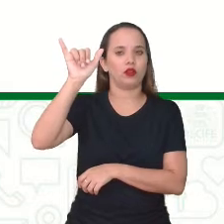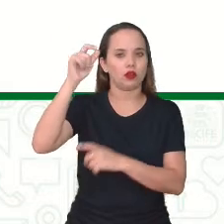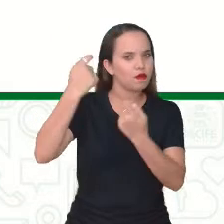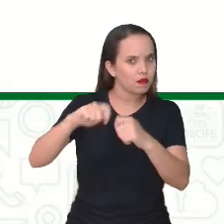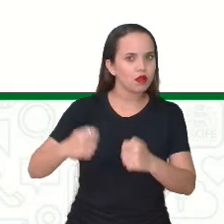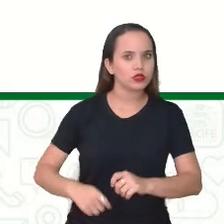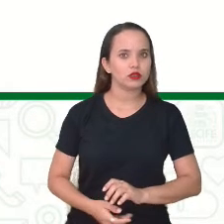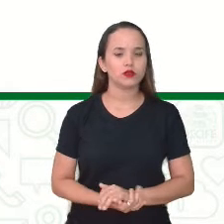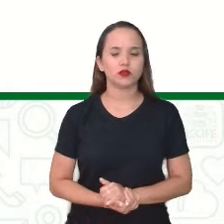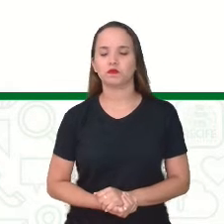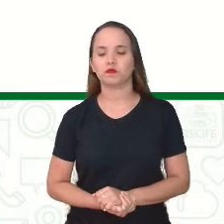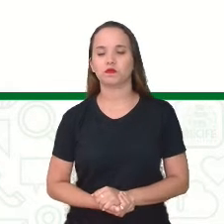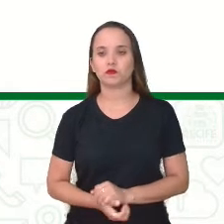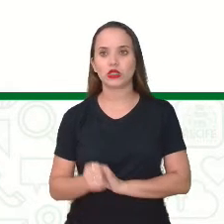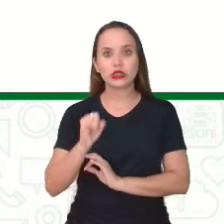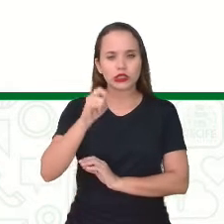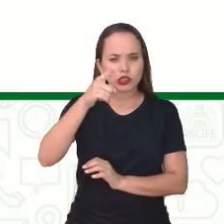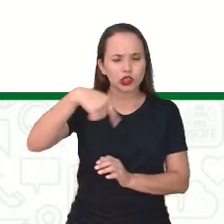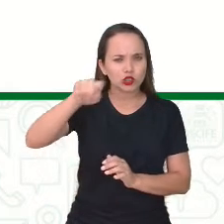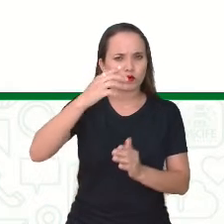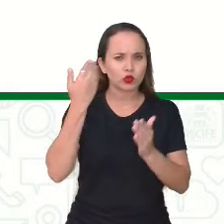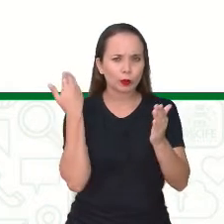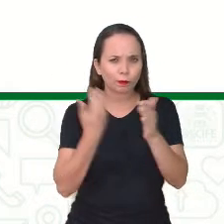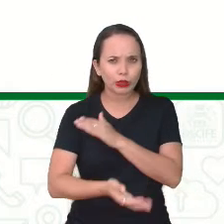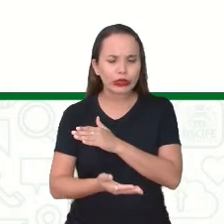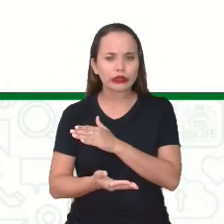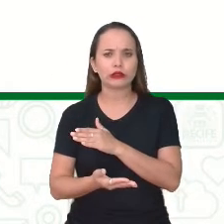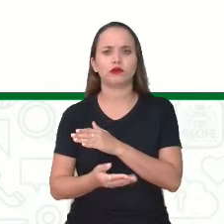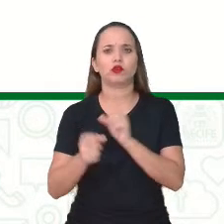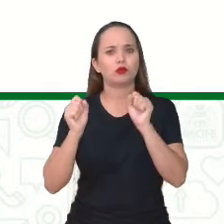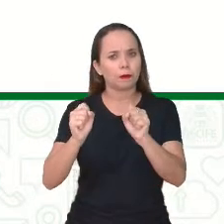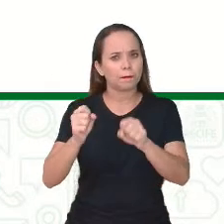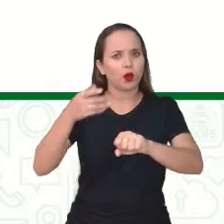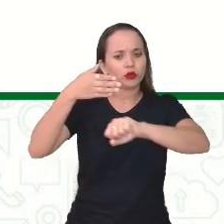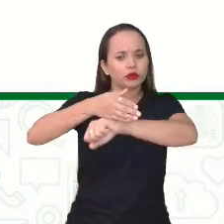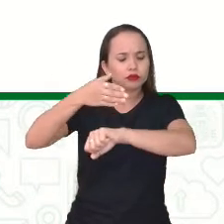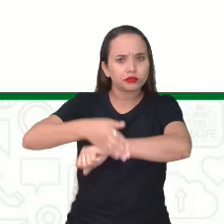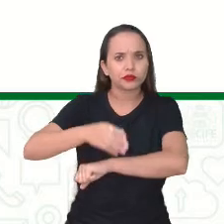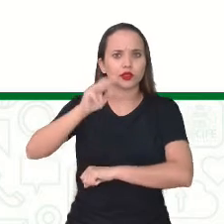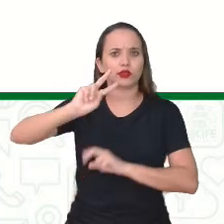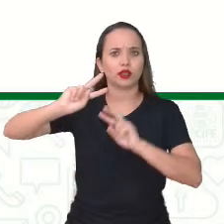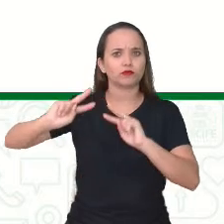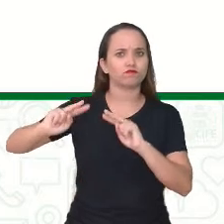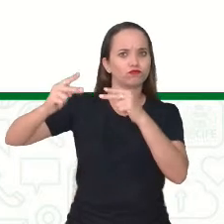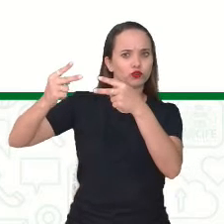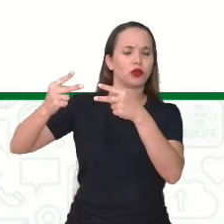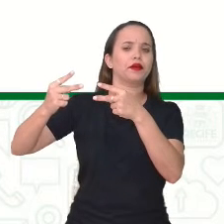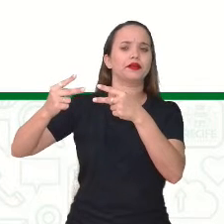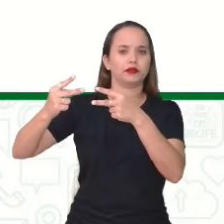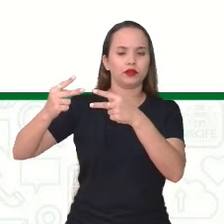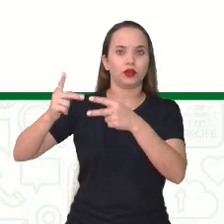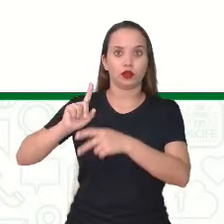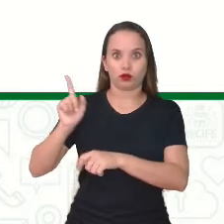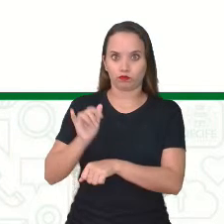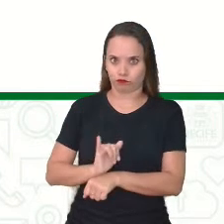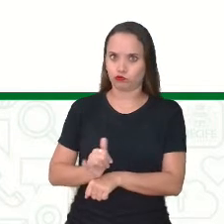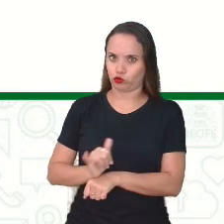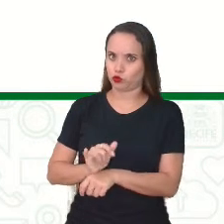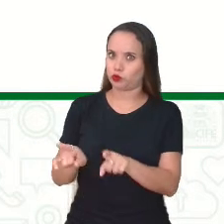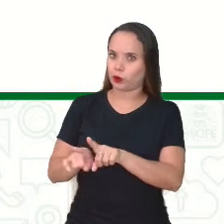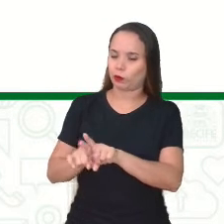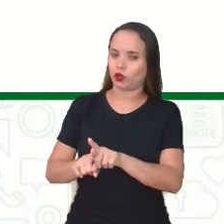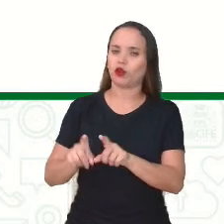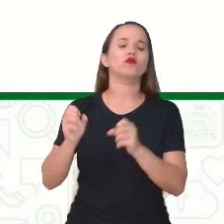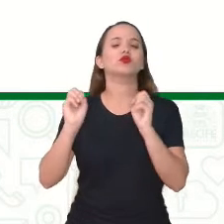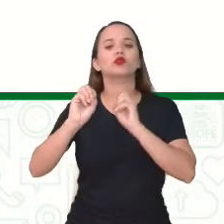não? Se você perdeu essa aula, você pode acessar no nosso site, né? Aqui no YouTube, você